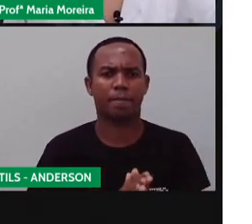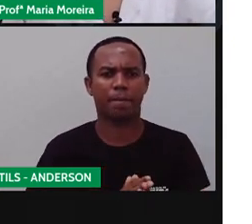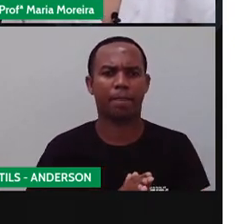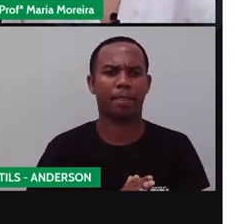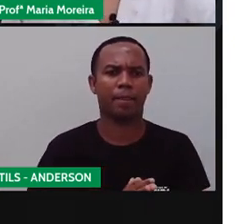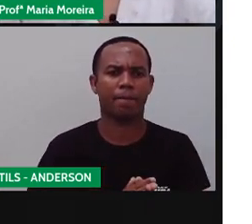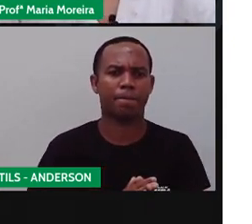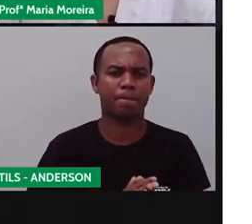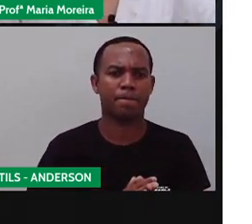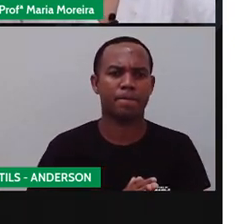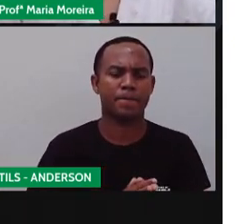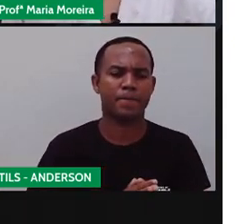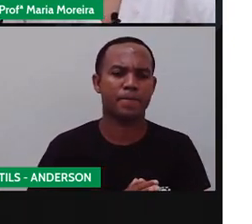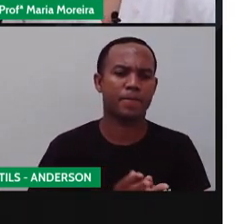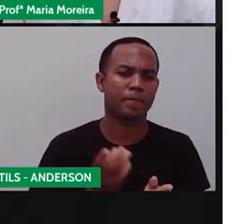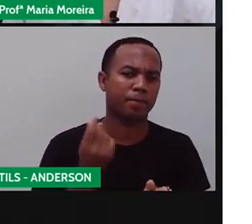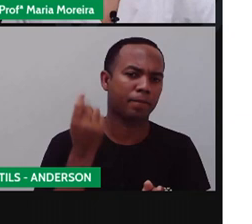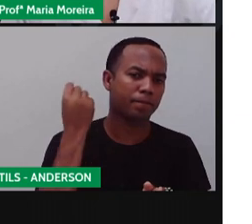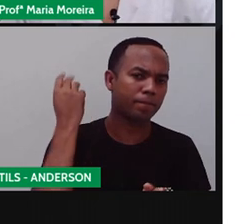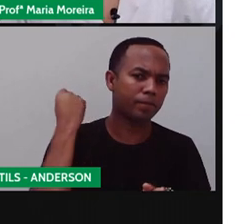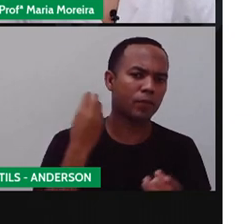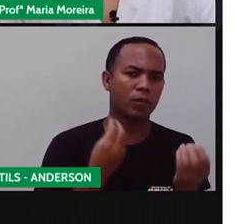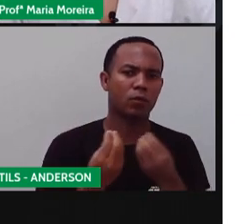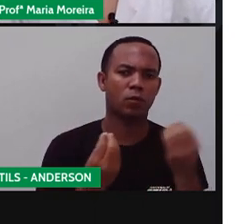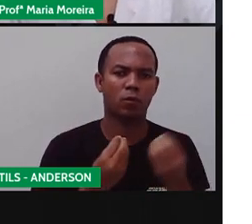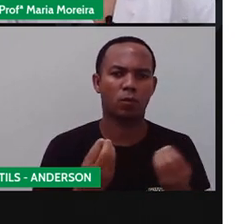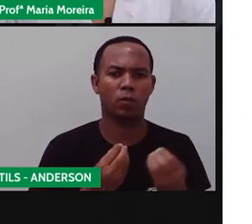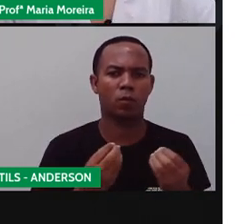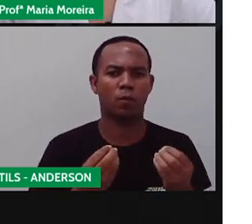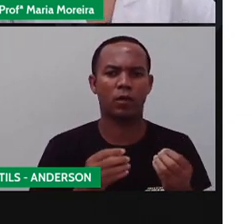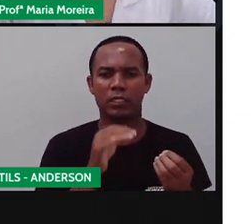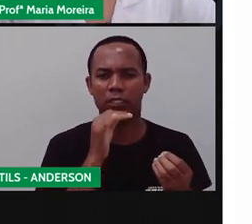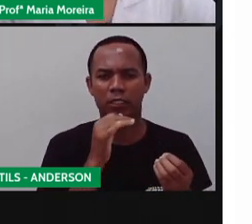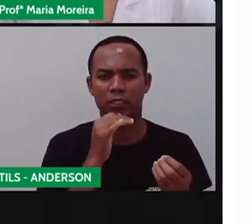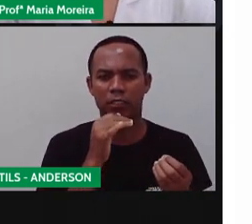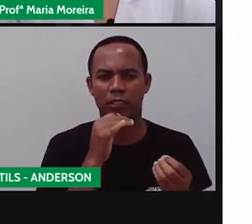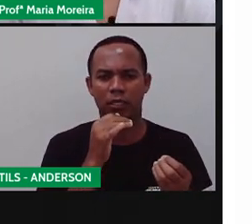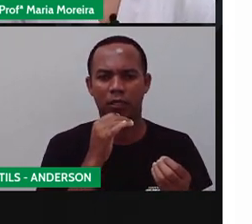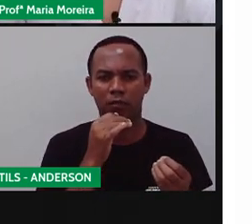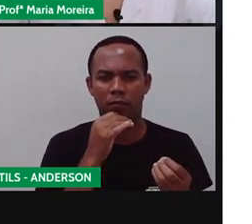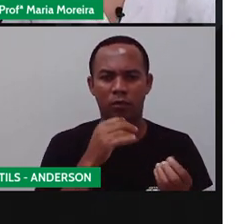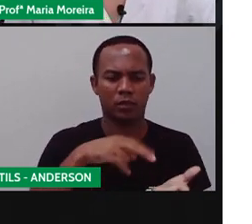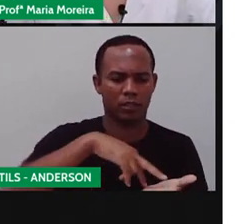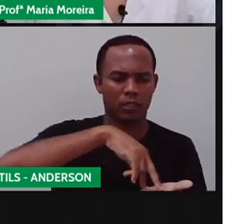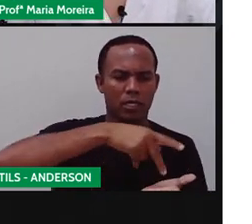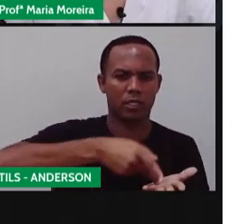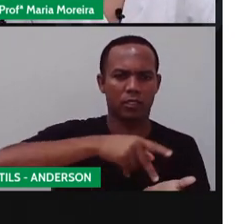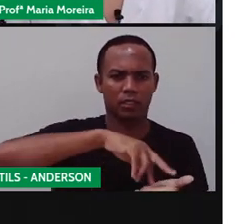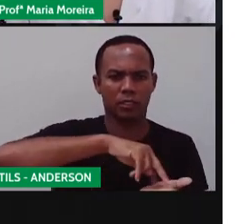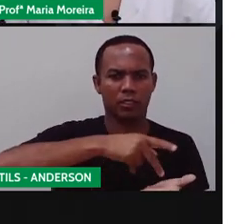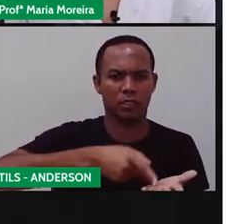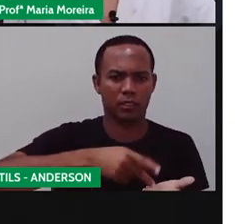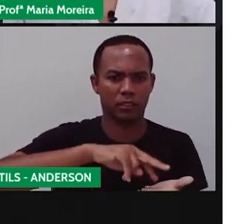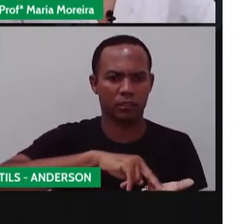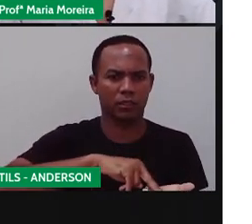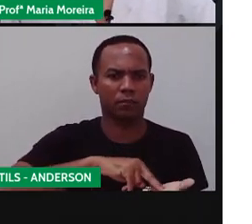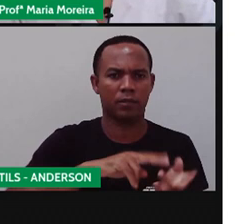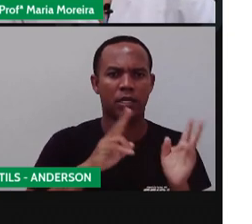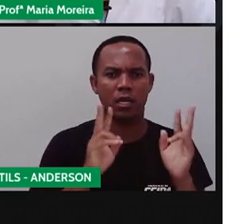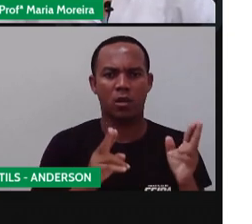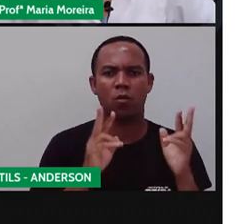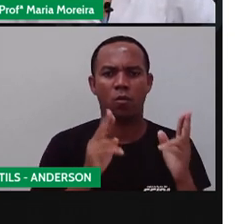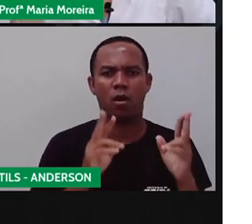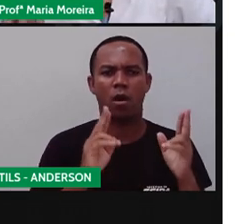arte marcial armada, mas atualmente é uma forma de dança que simula uma luta